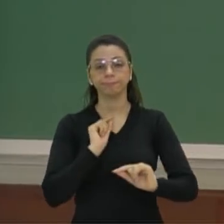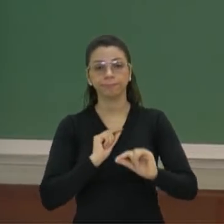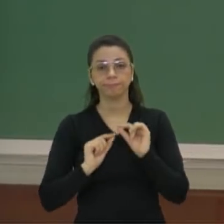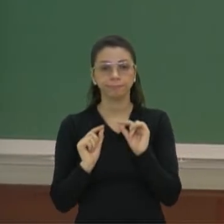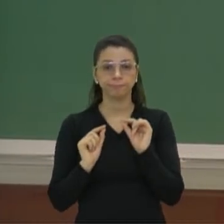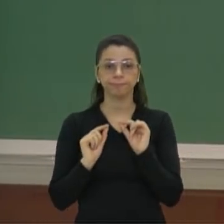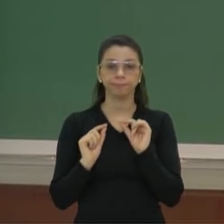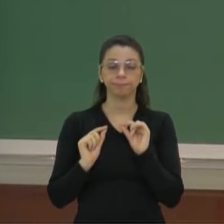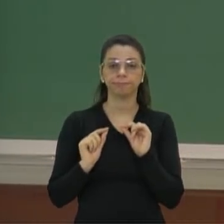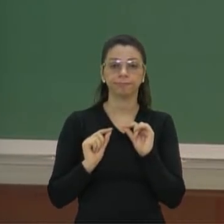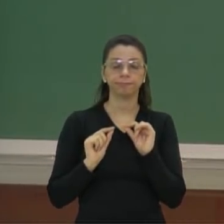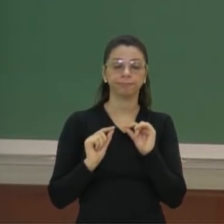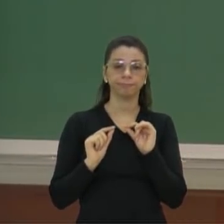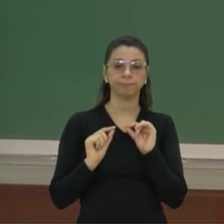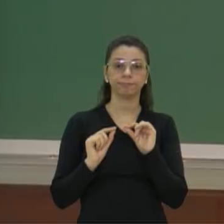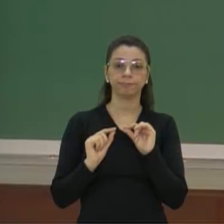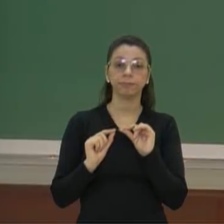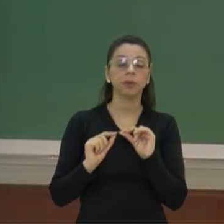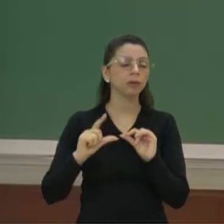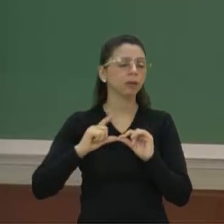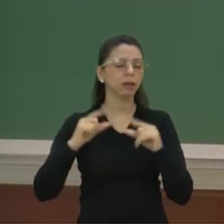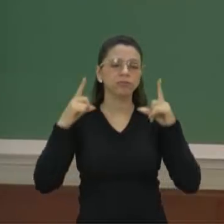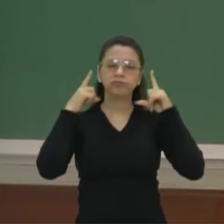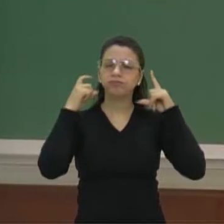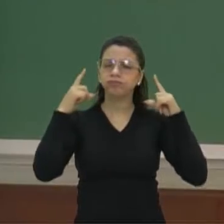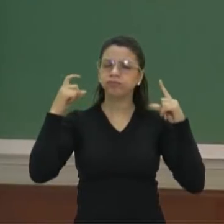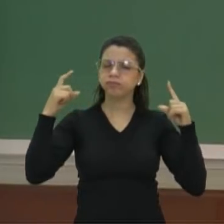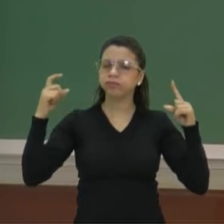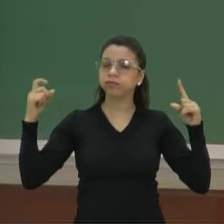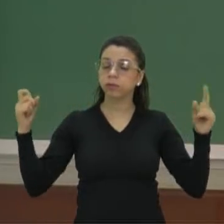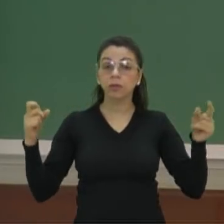imersos, nos envolvem muitos sons.